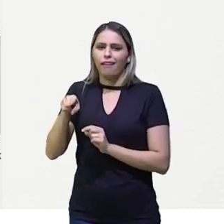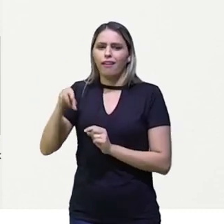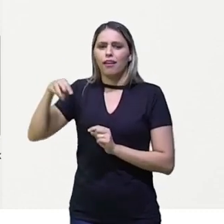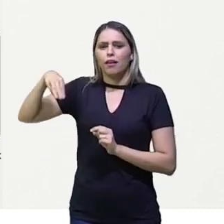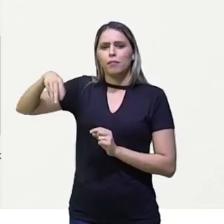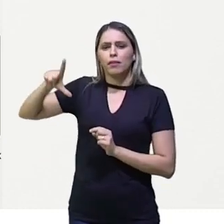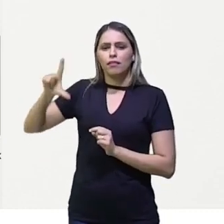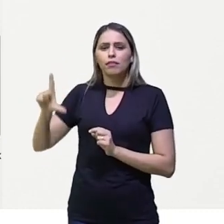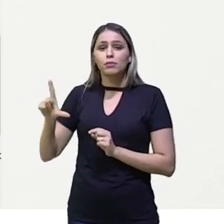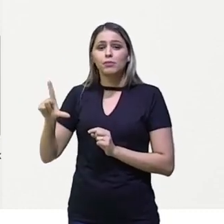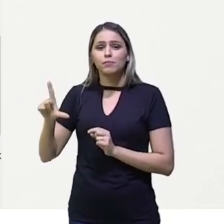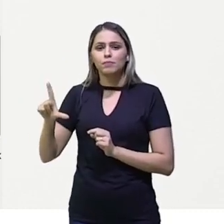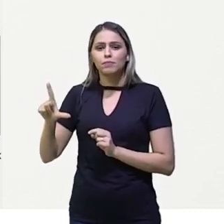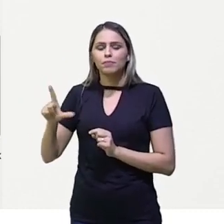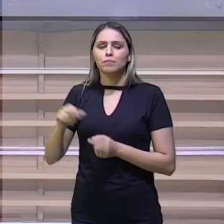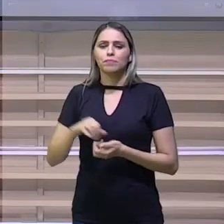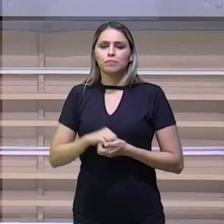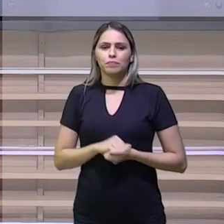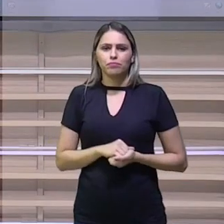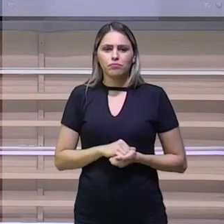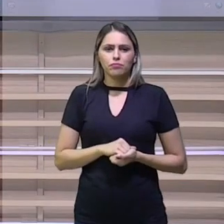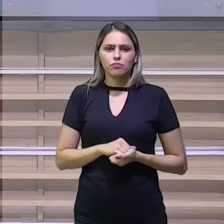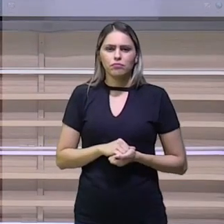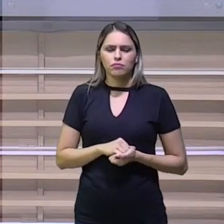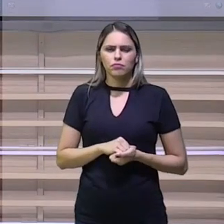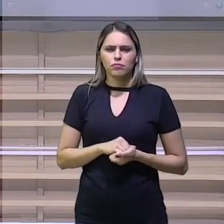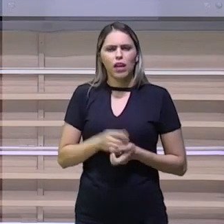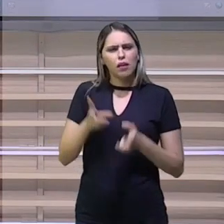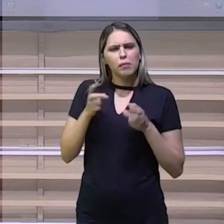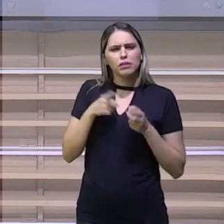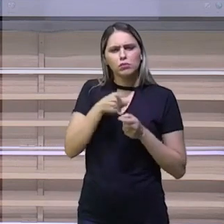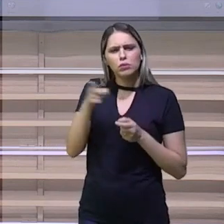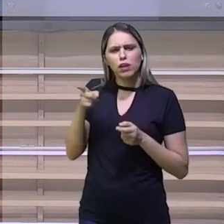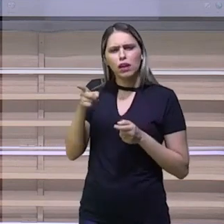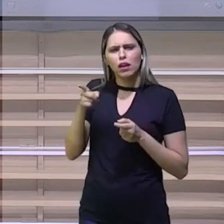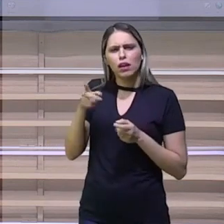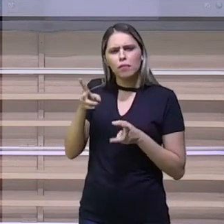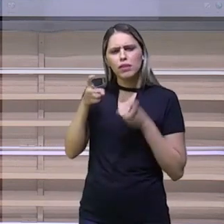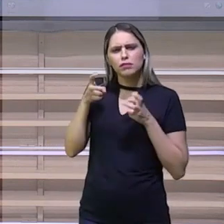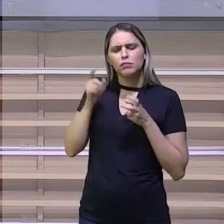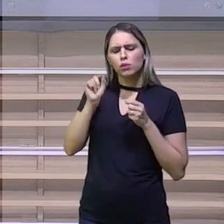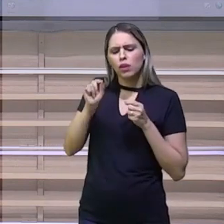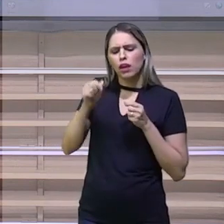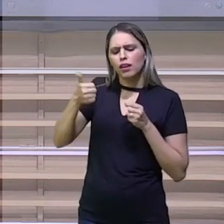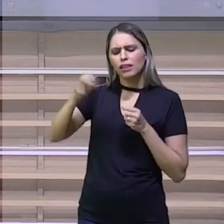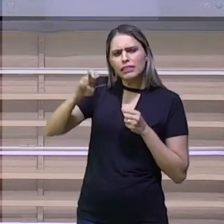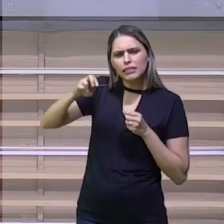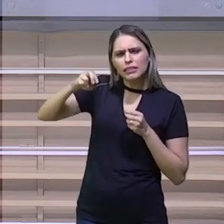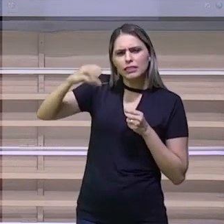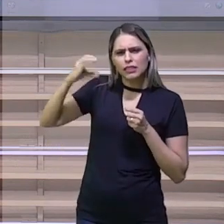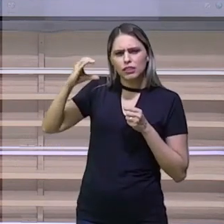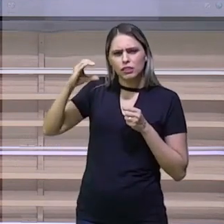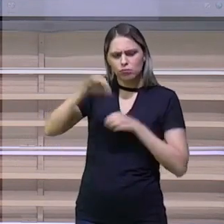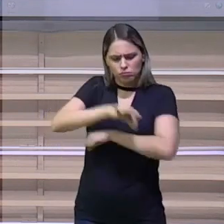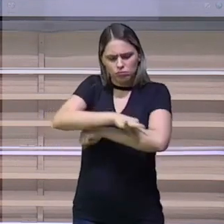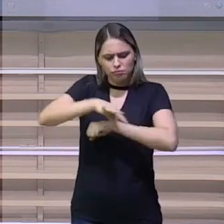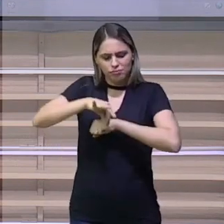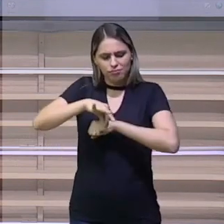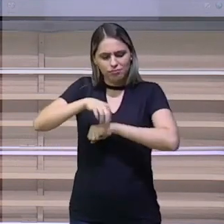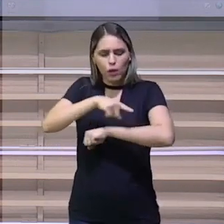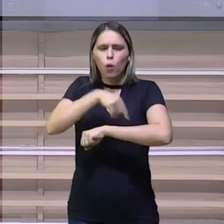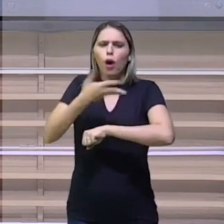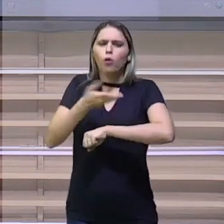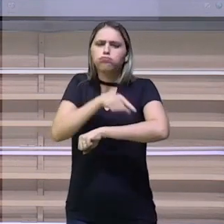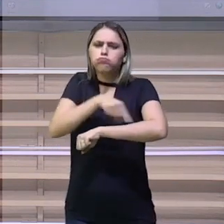15 centímetros? É isso daí que você conseguiu? 15 centímetros? Acertou! Essa régua está medindo